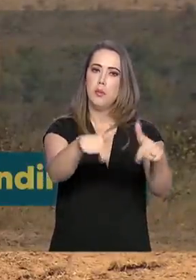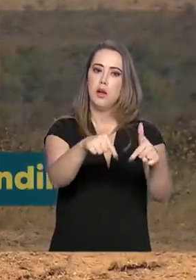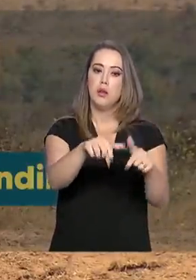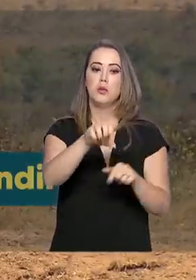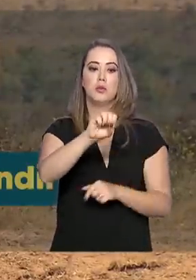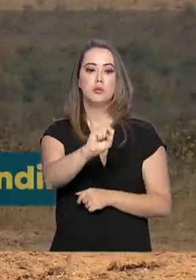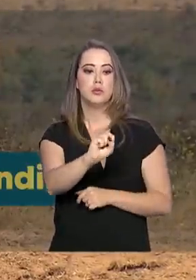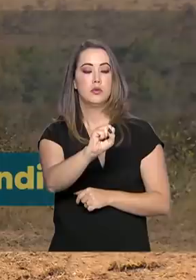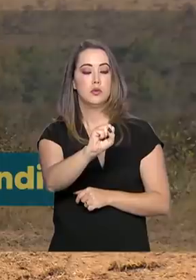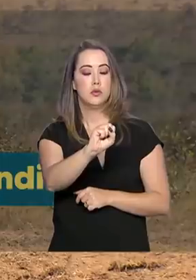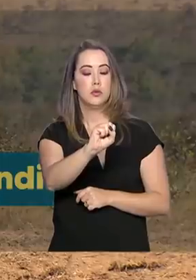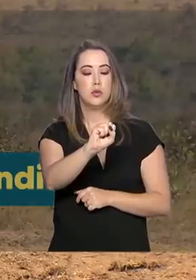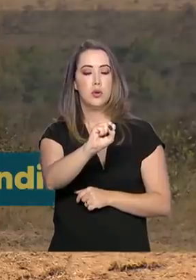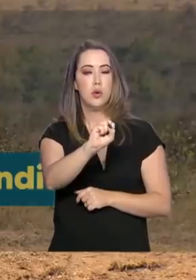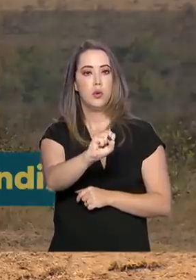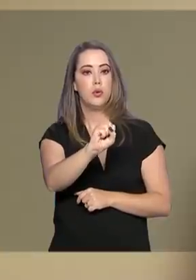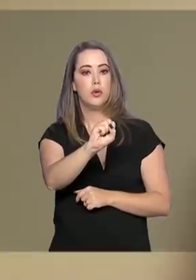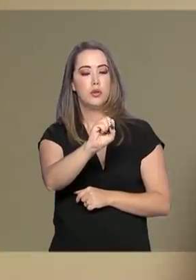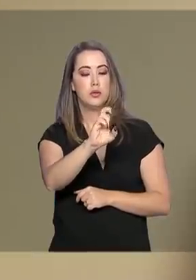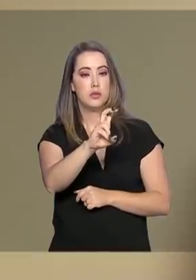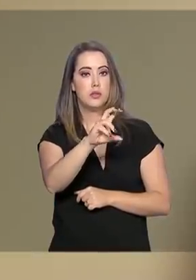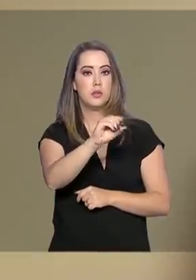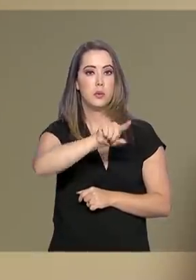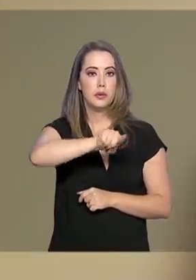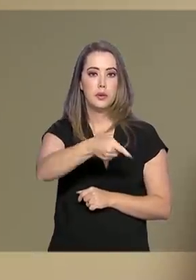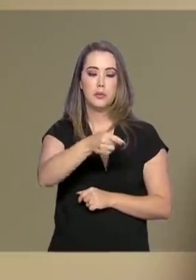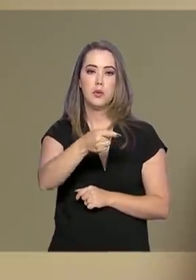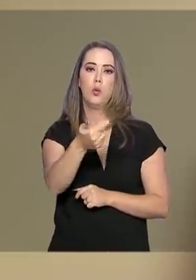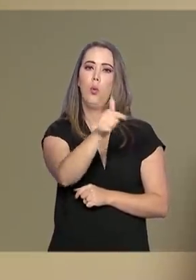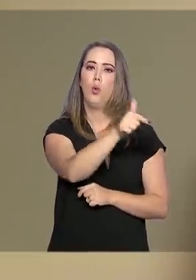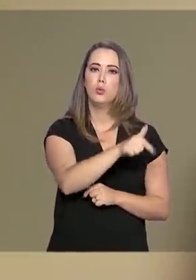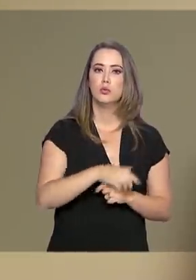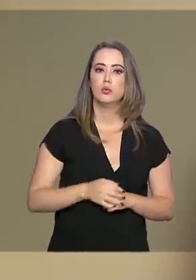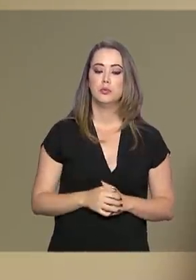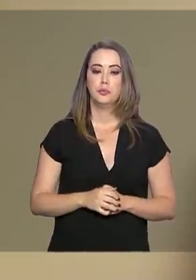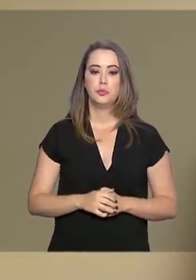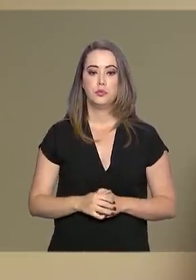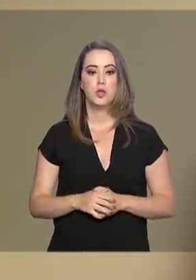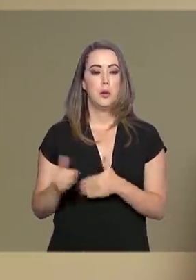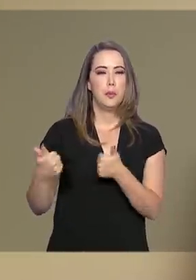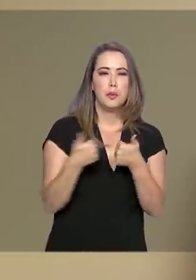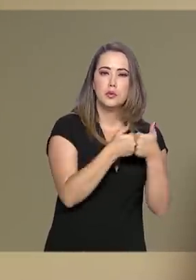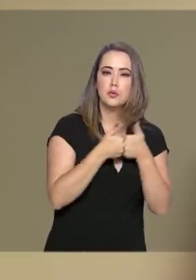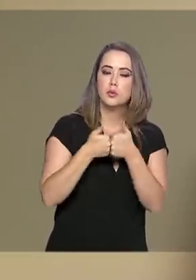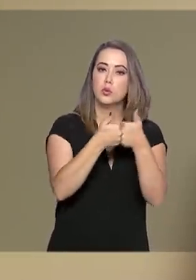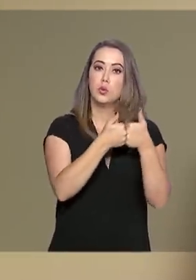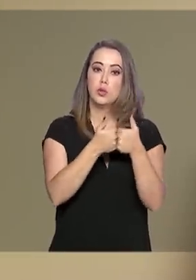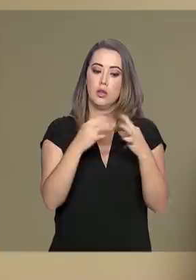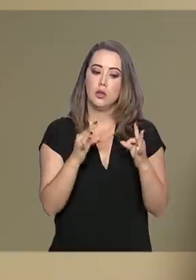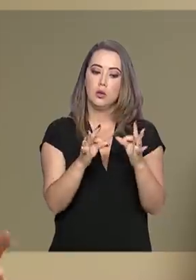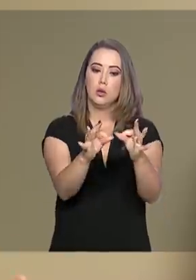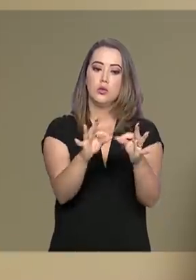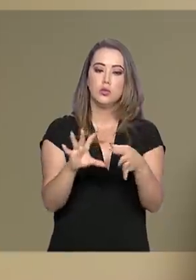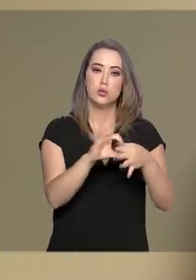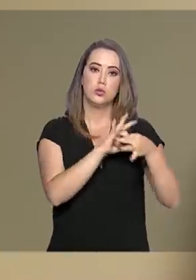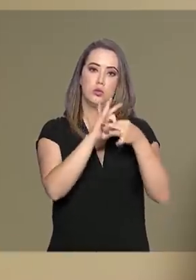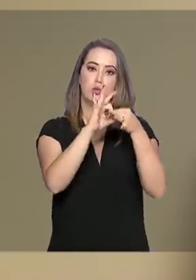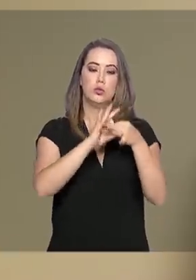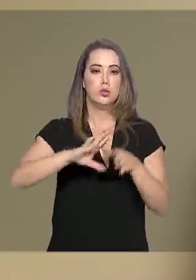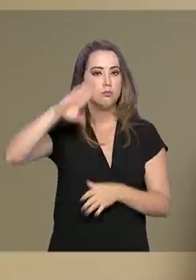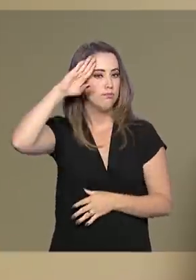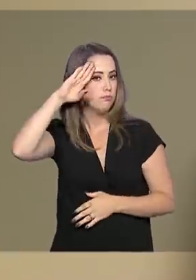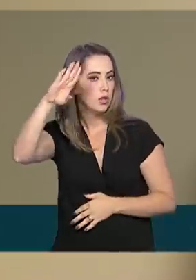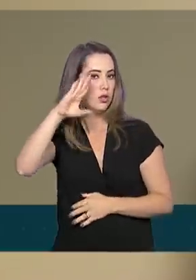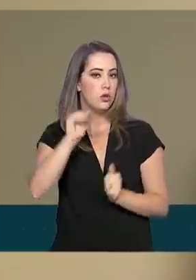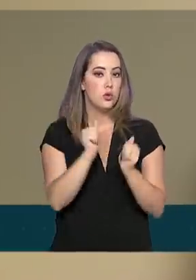850 mil indiretos. Essa aproximação da tecnologia e conhecimento das Forças Armadas com a capacidade